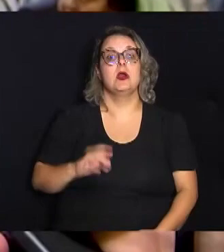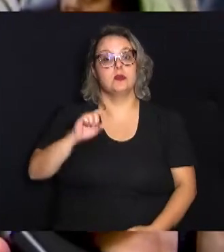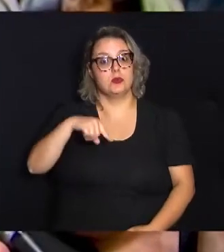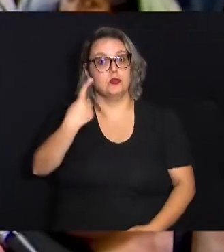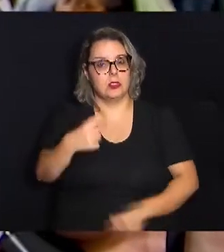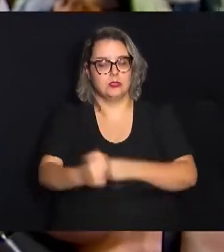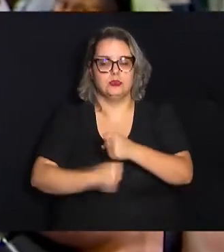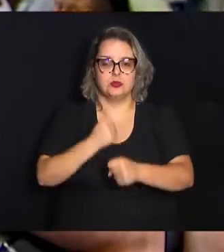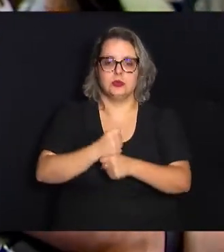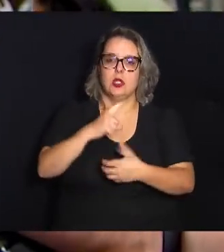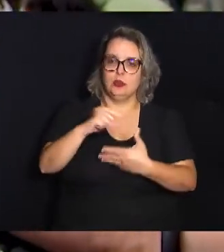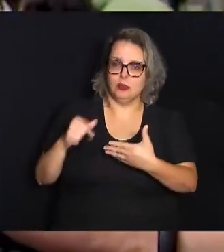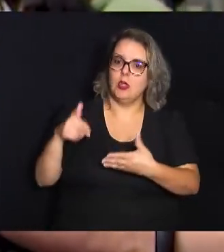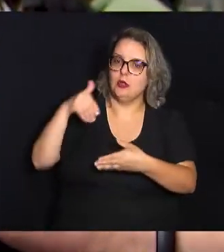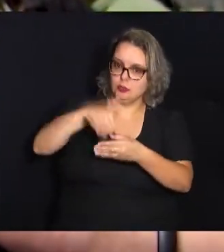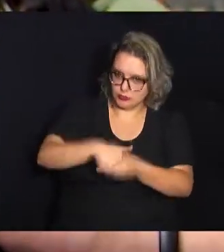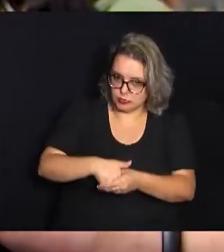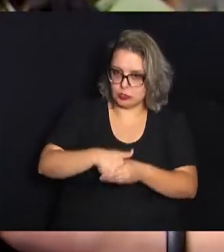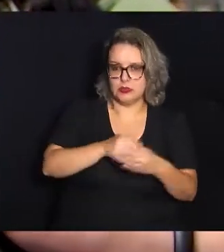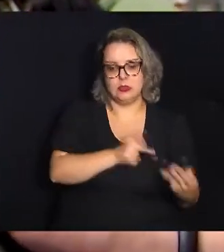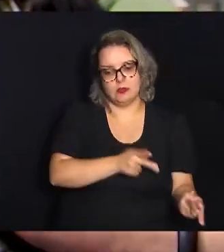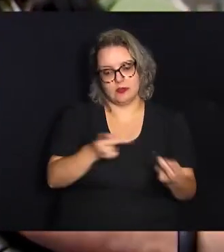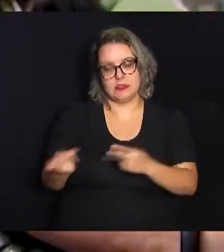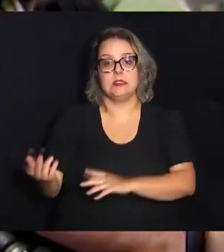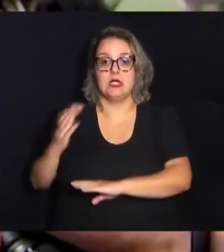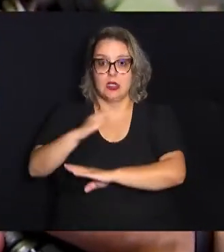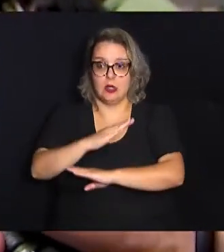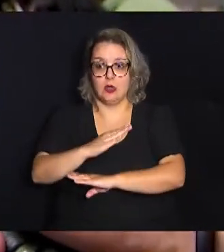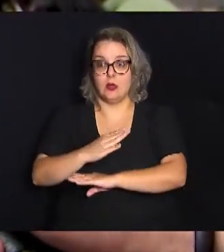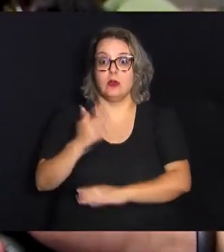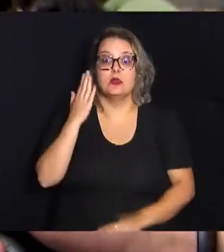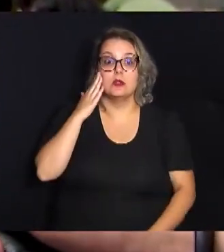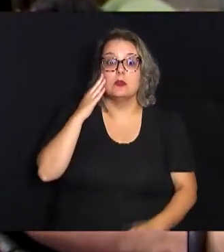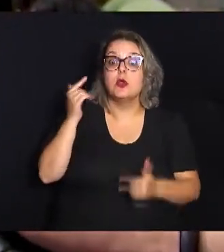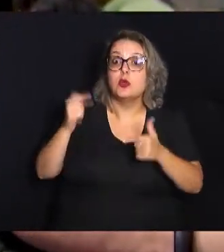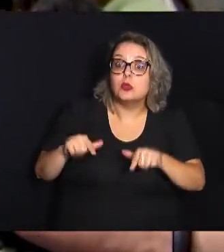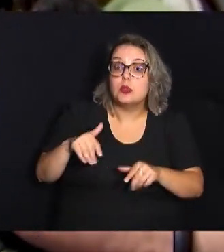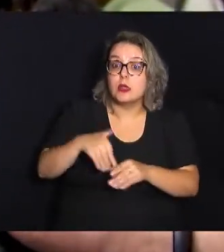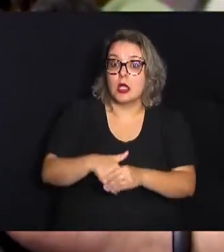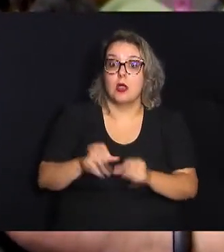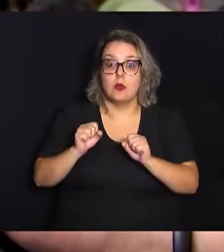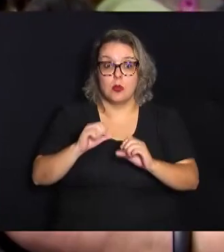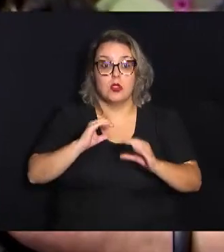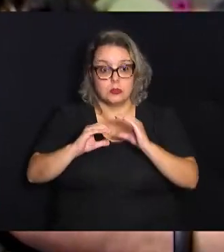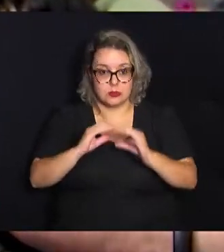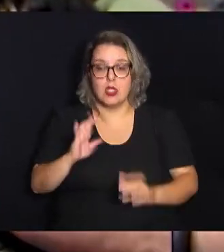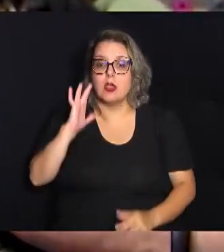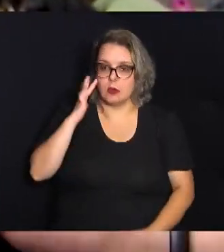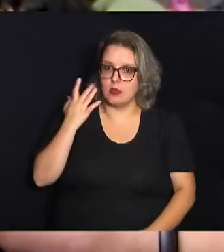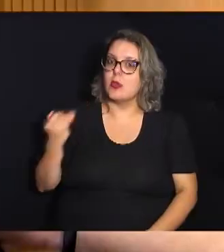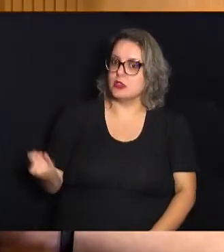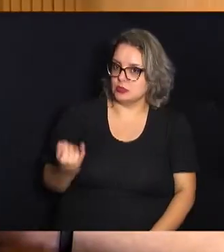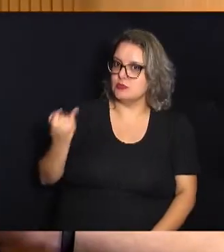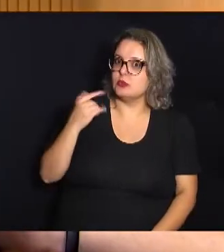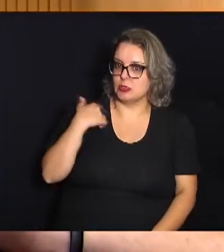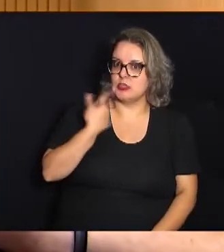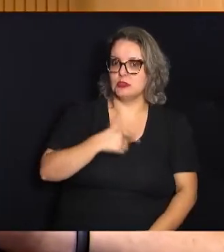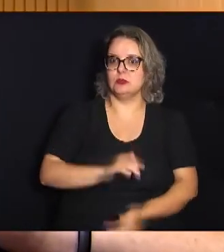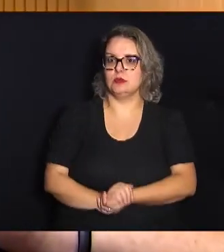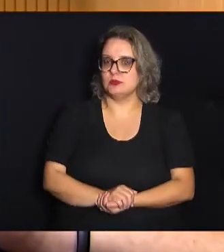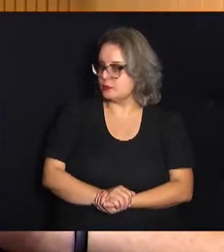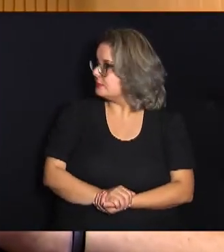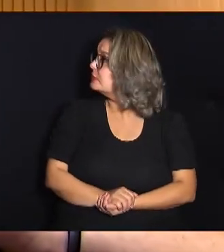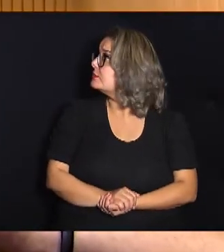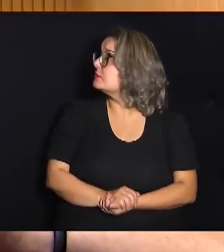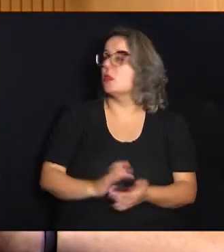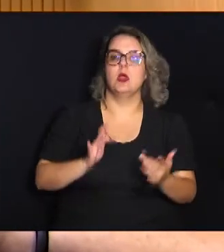Então, fazer esse esquema de visitar a Câmara, saber aonde eu voto, se eu posso me comunicar, eu acho que foi muito relevante pra gente. Eu começar a ter o contato